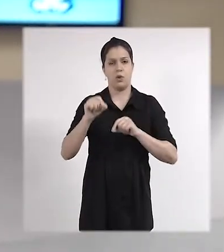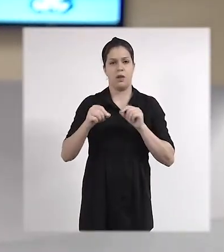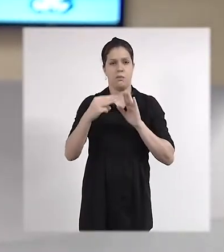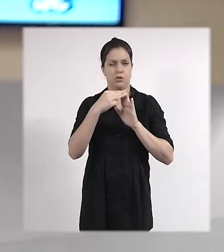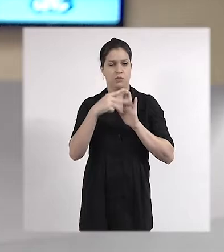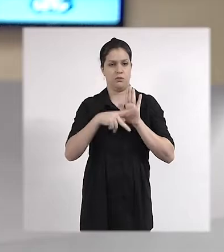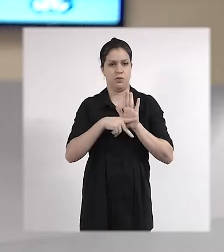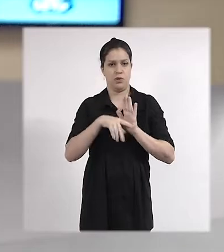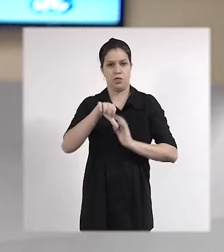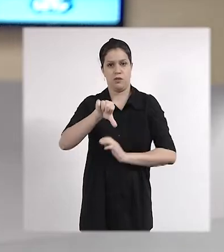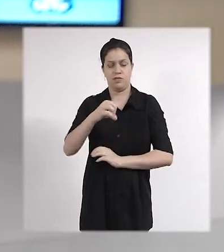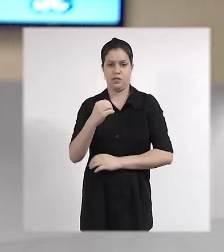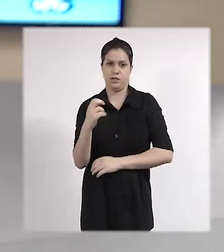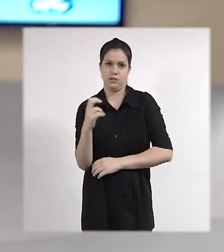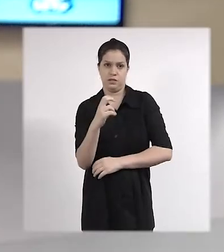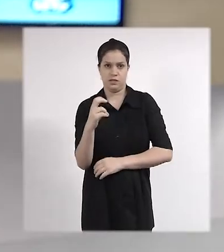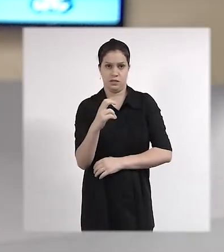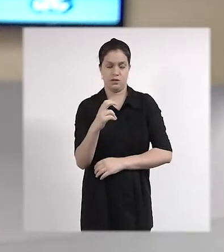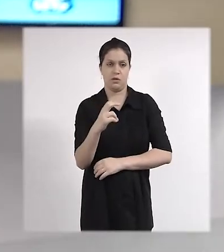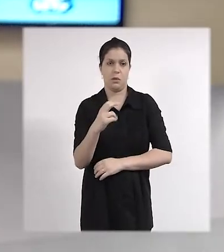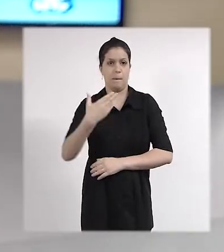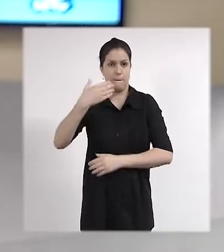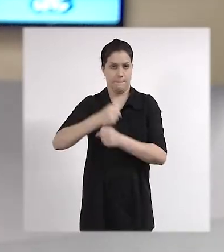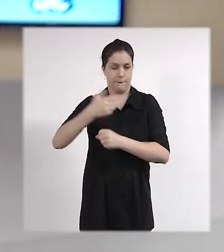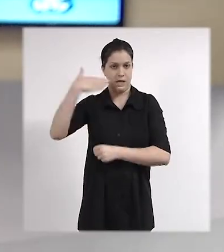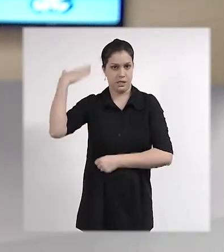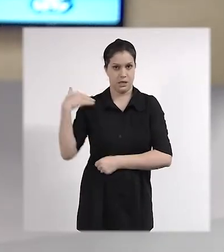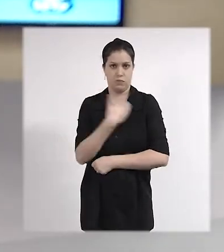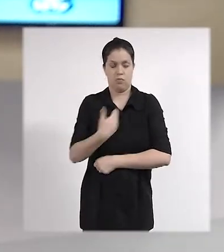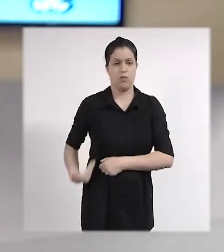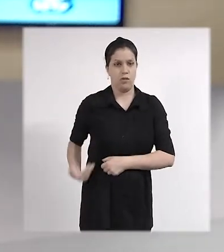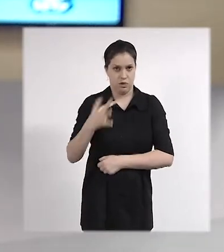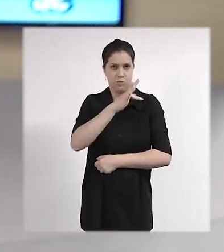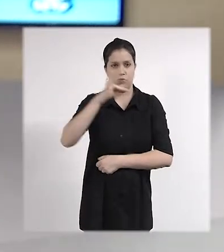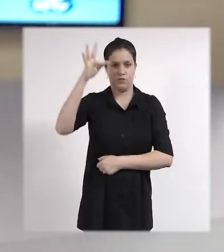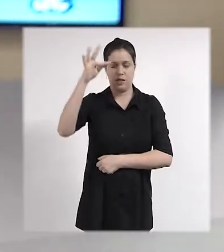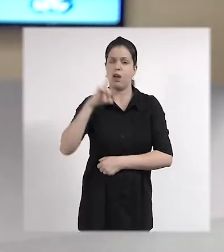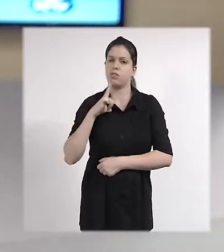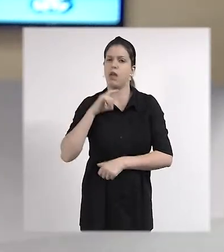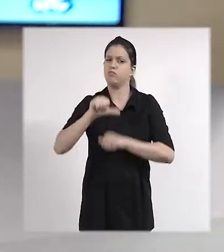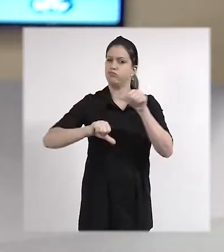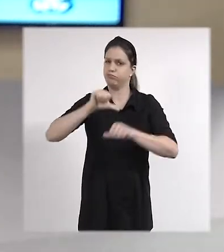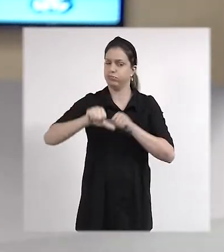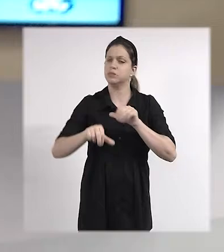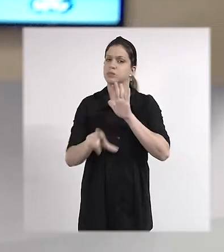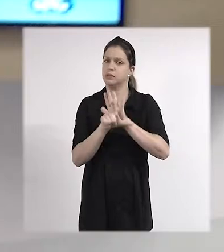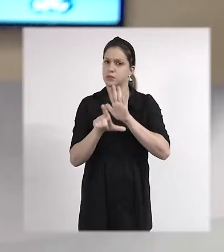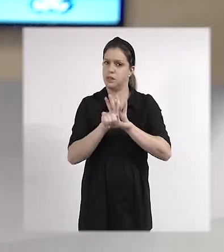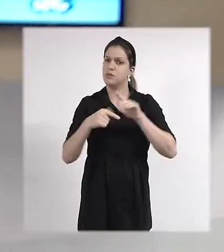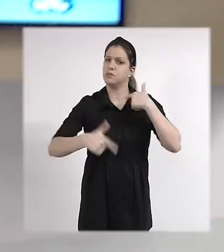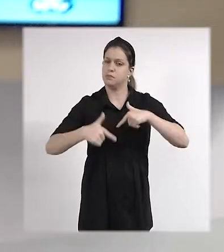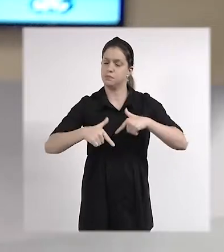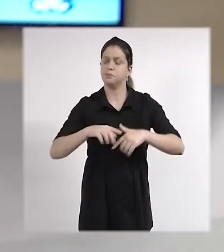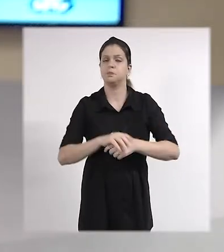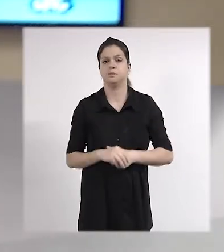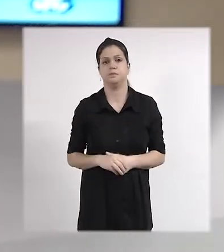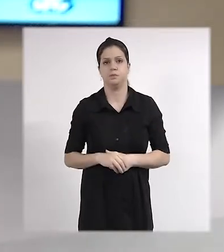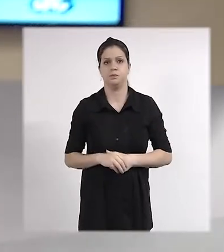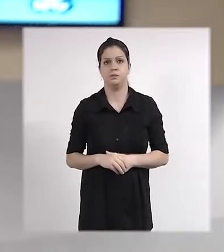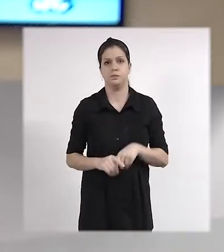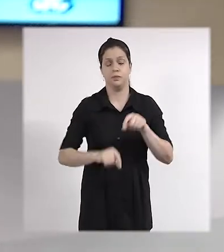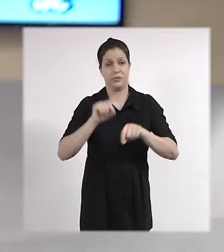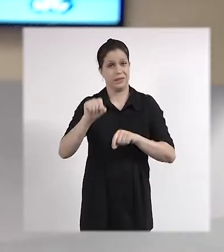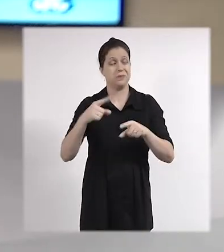medida provisória 905, adotada no ano passado pelo governo federal, faz uma série de alterações na